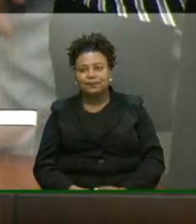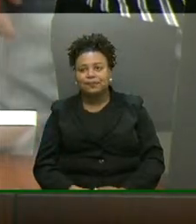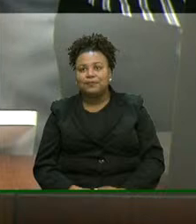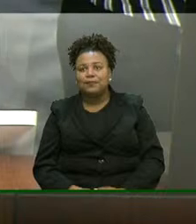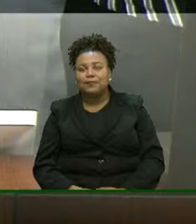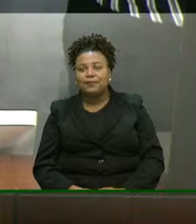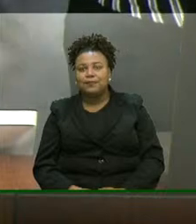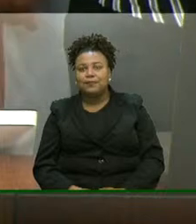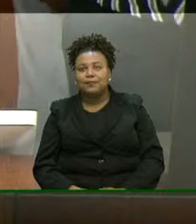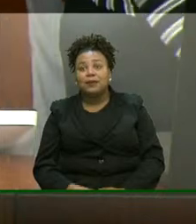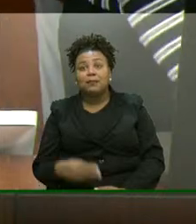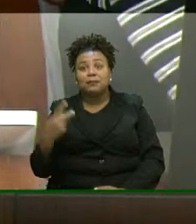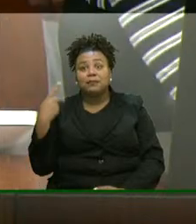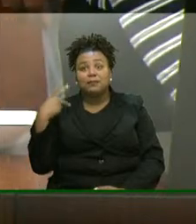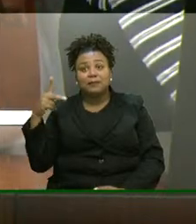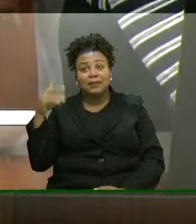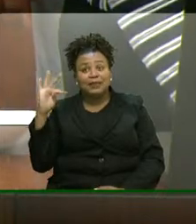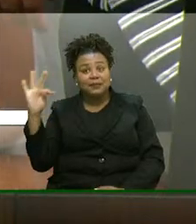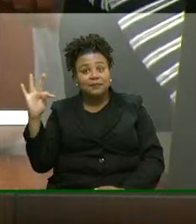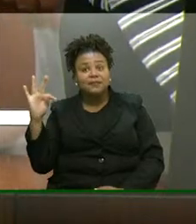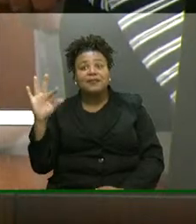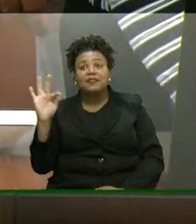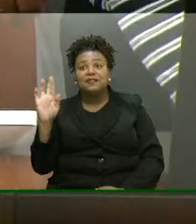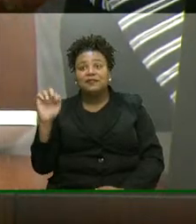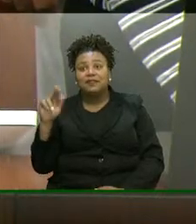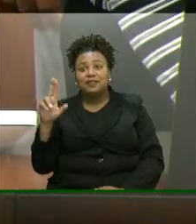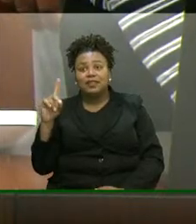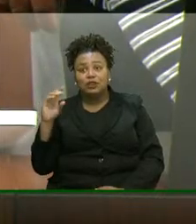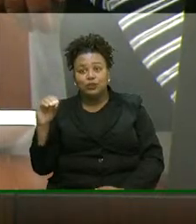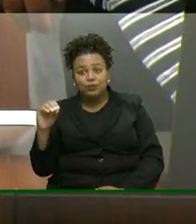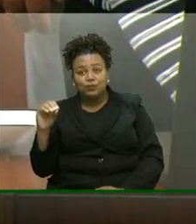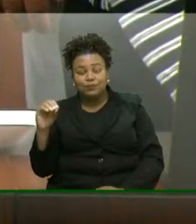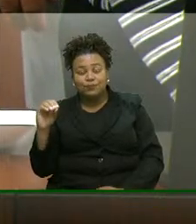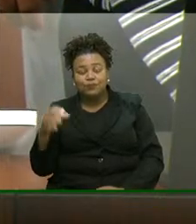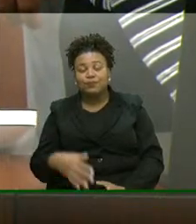Obrigado. Bancada do Partido dos Trabalhadores, Fernando Marrone.